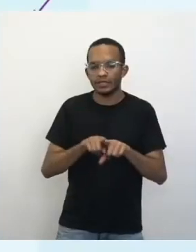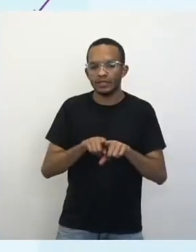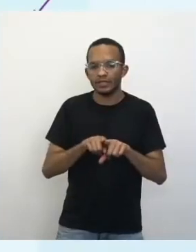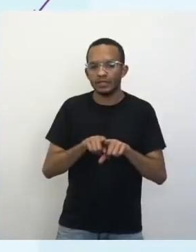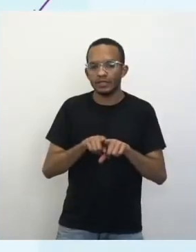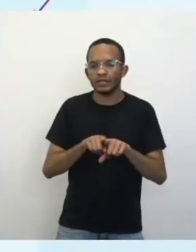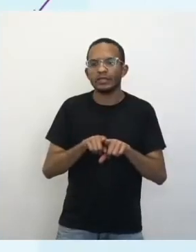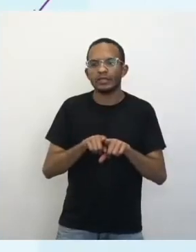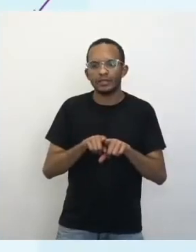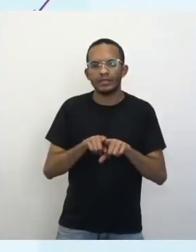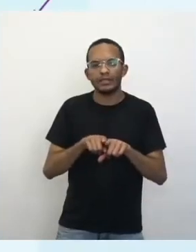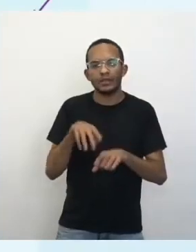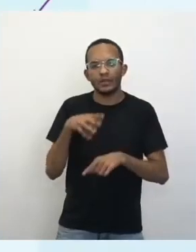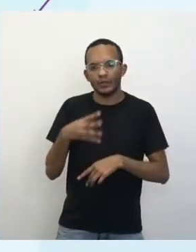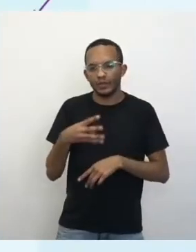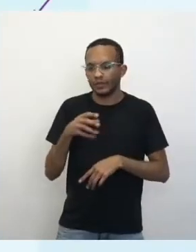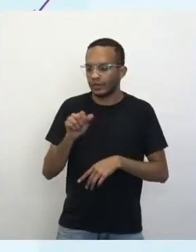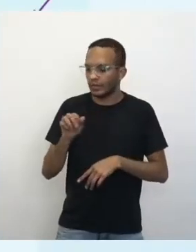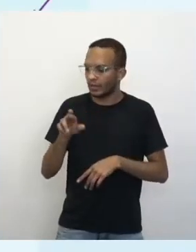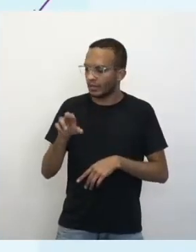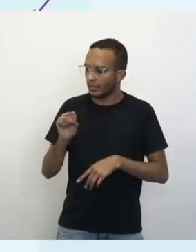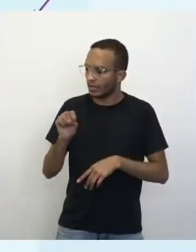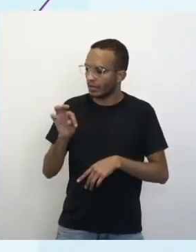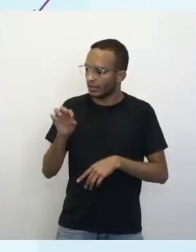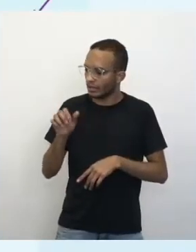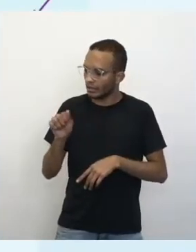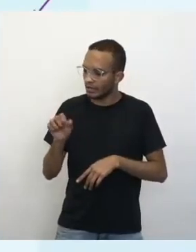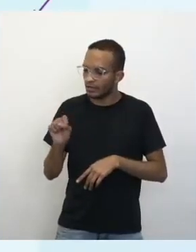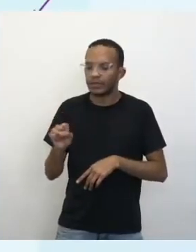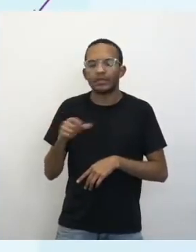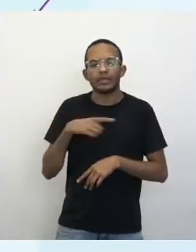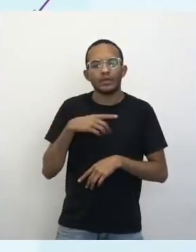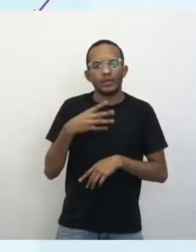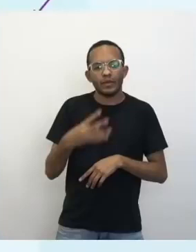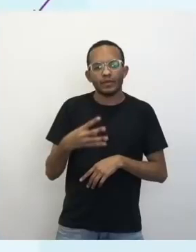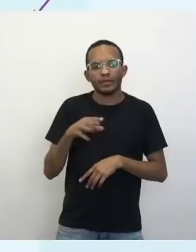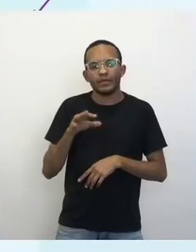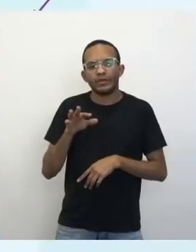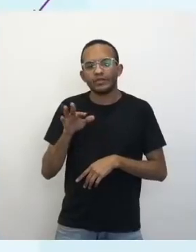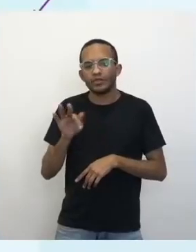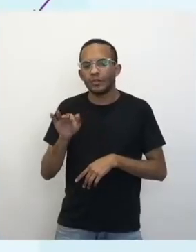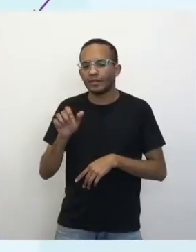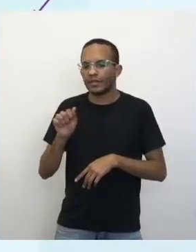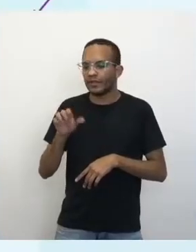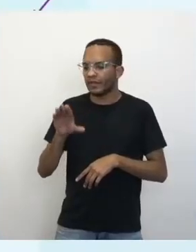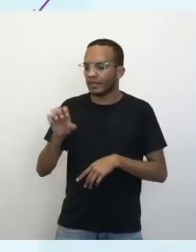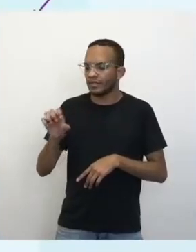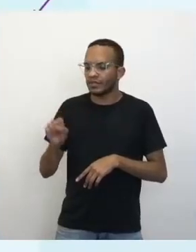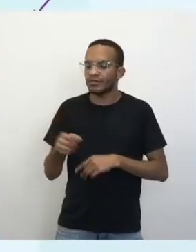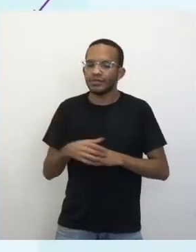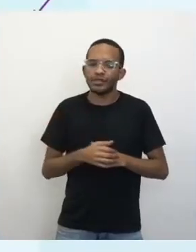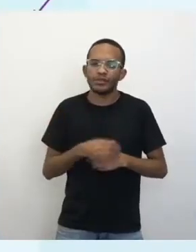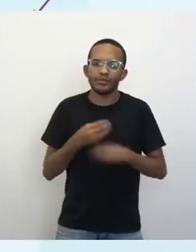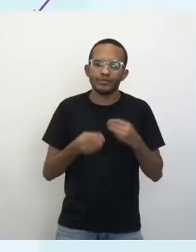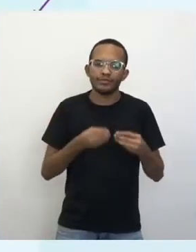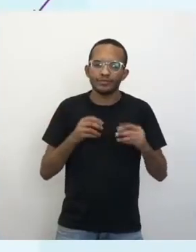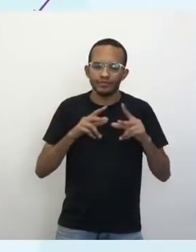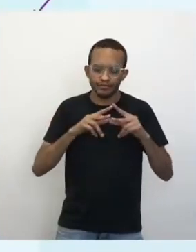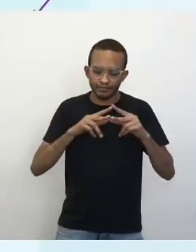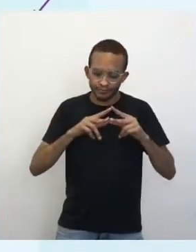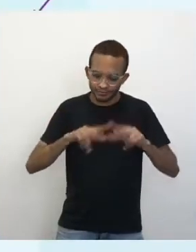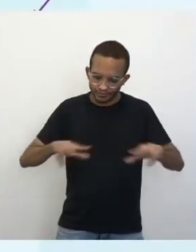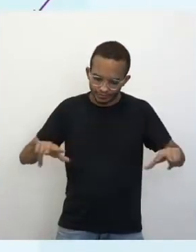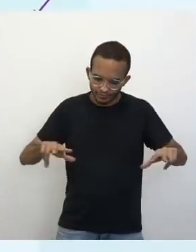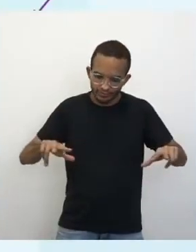base tem 4 arestas, eu tenho 4 faces laterais. E para planificar? Então,